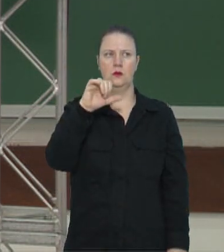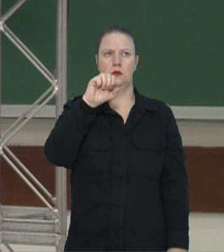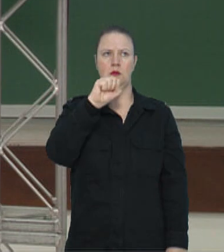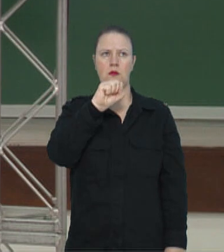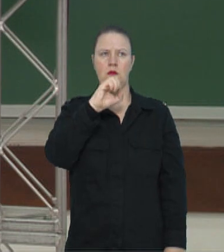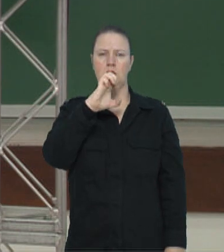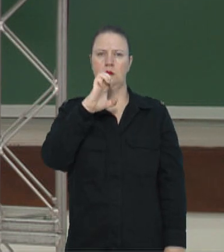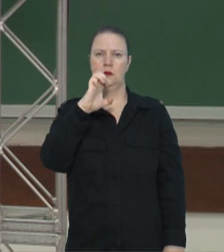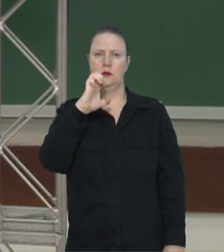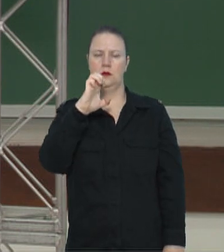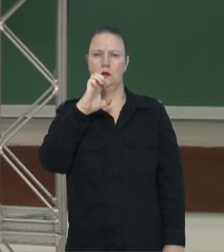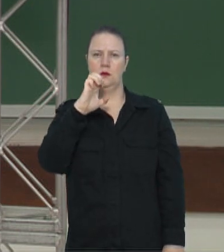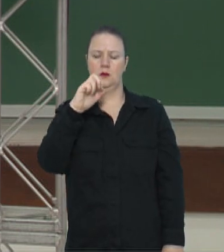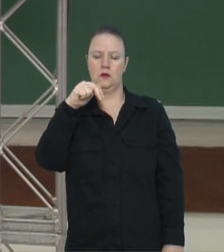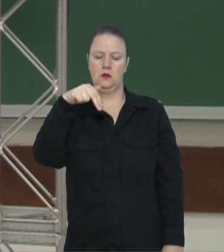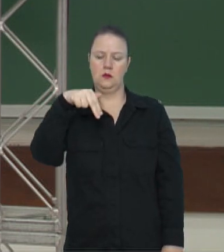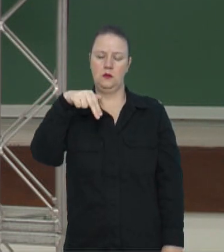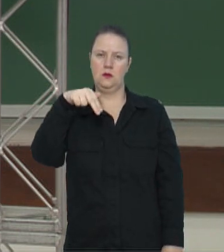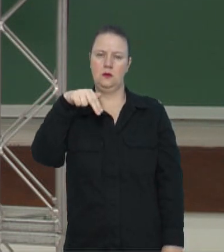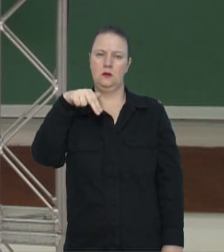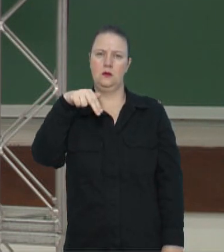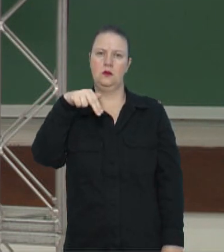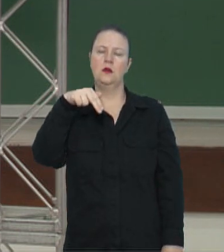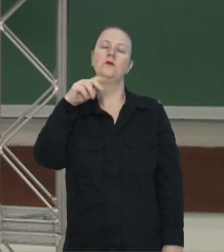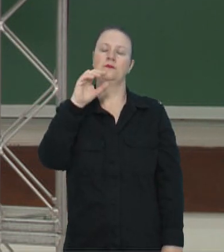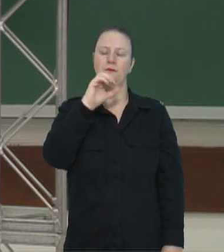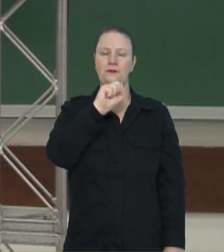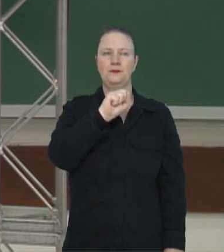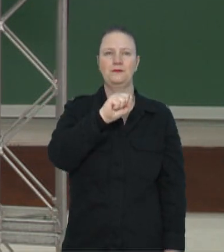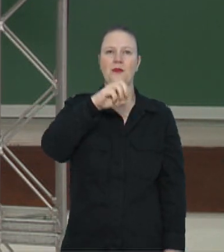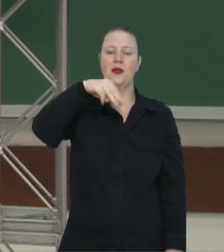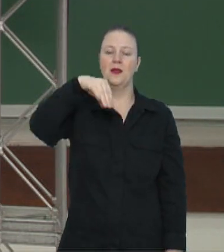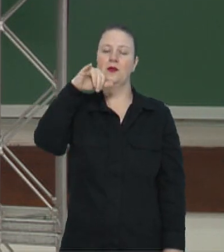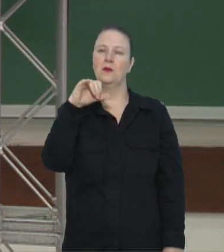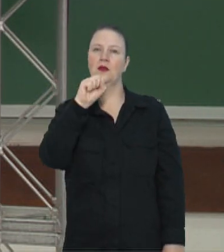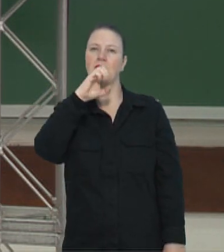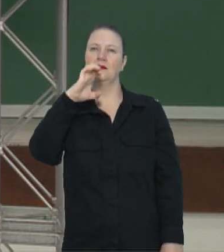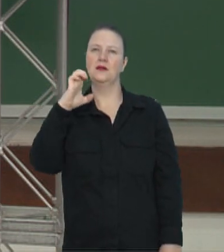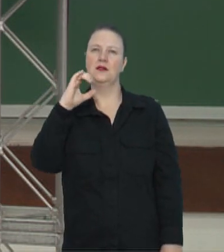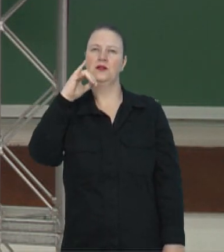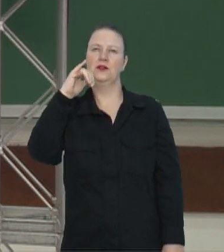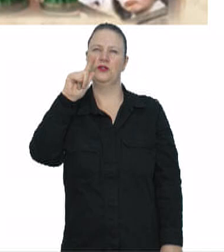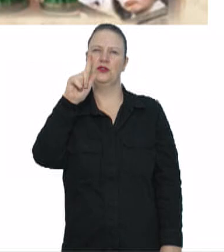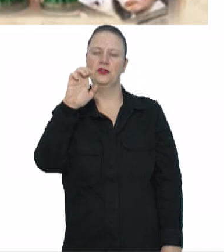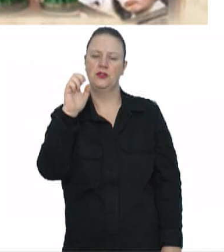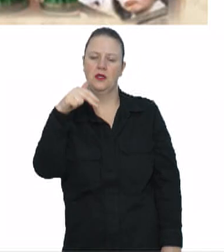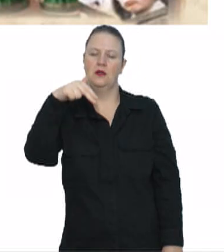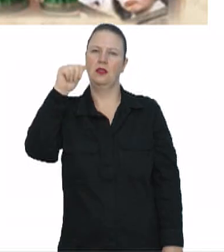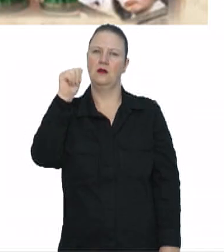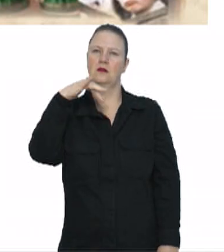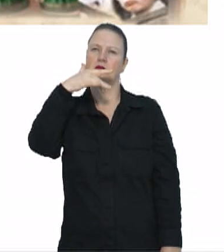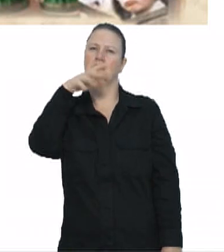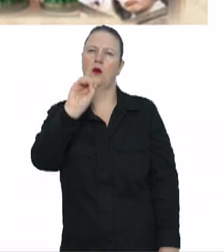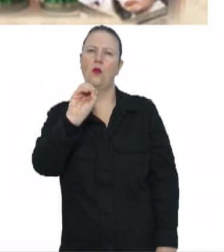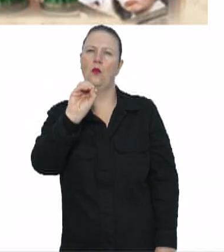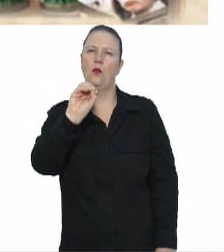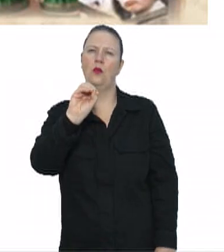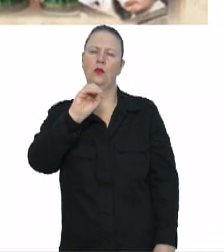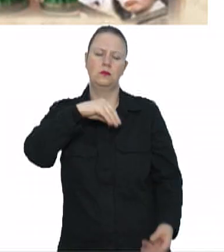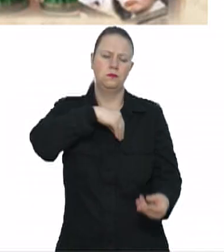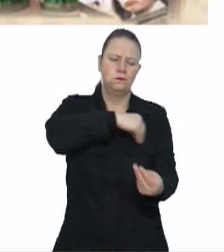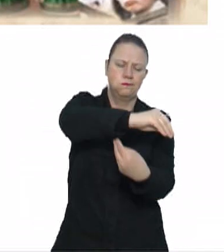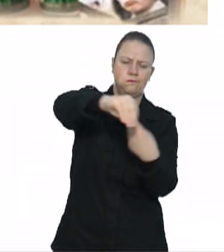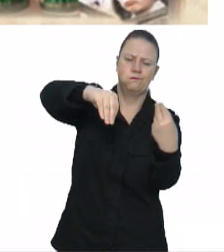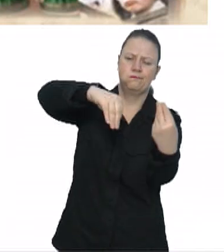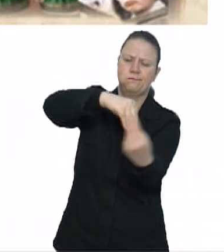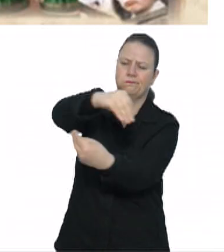miscigenação. O que é miscigenação? Eu até destaquei ali para vocês. Mistura de várias etnias.